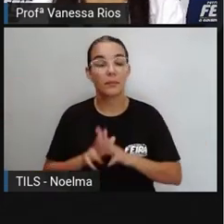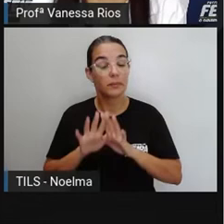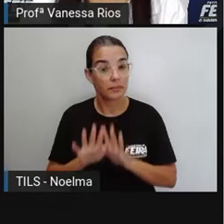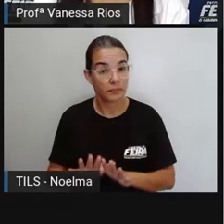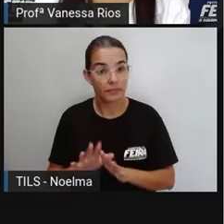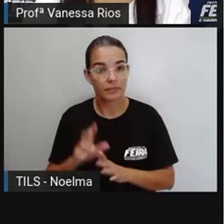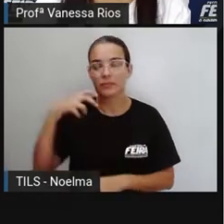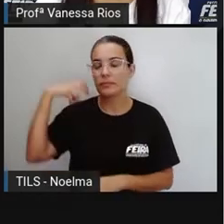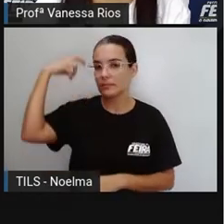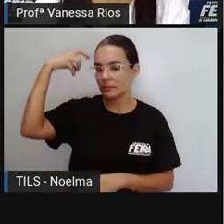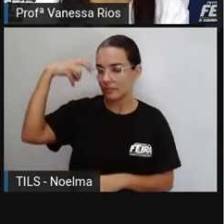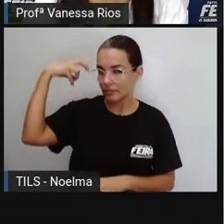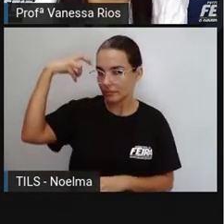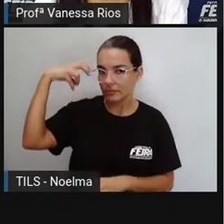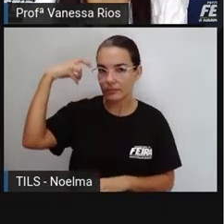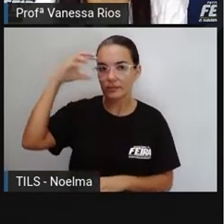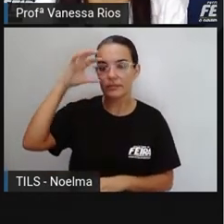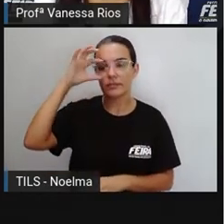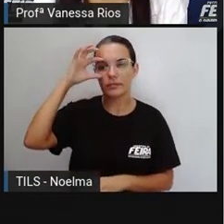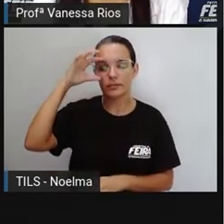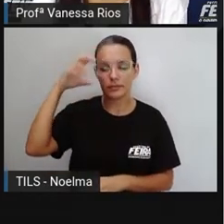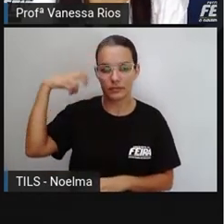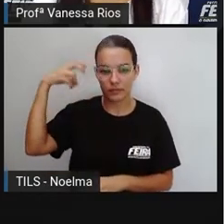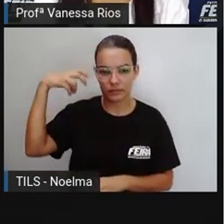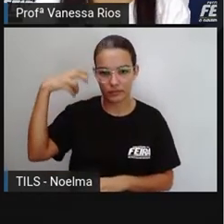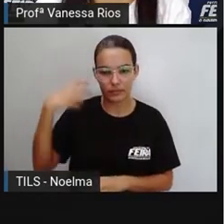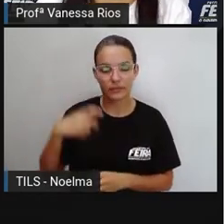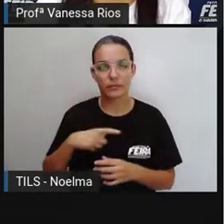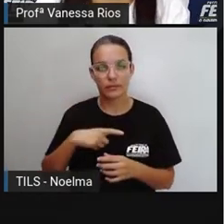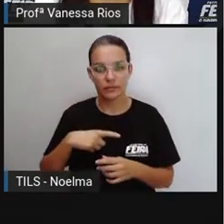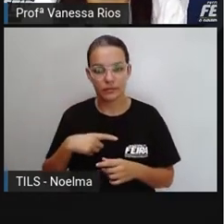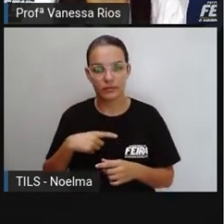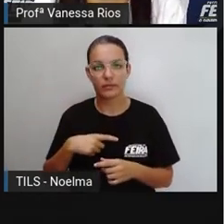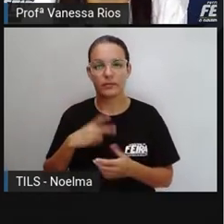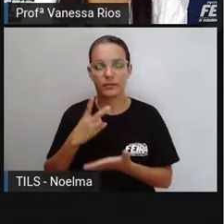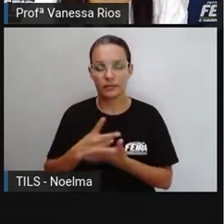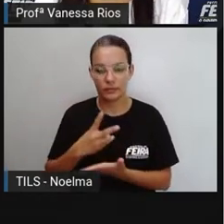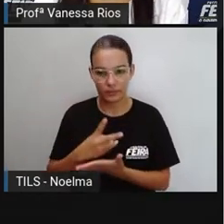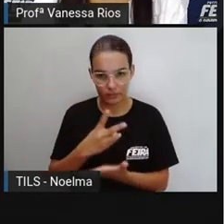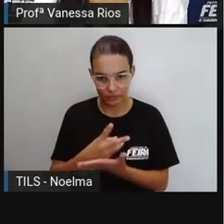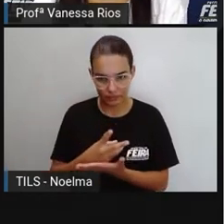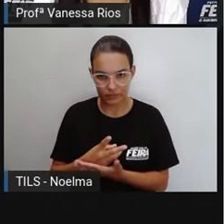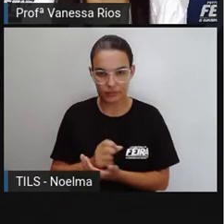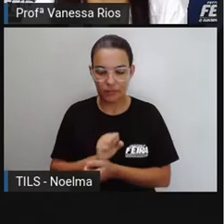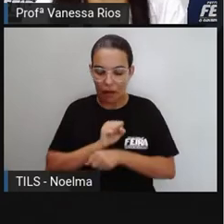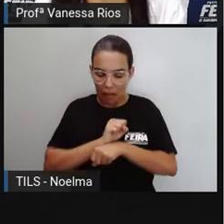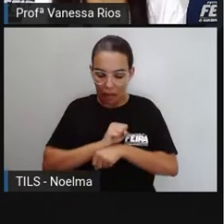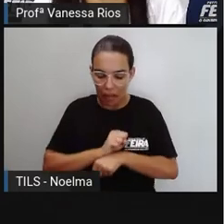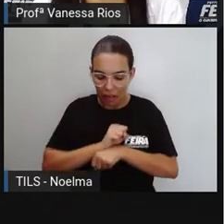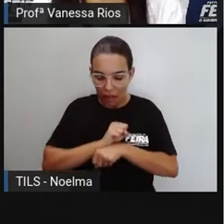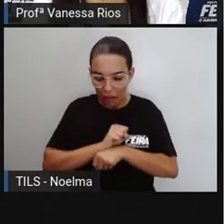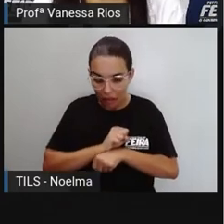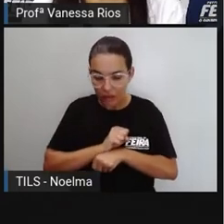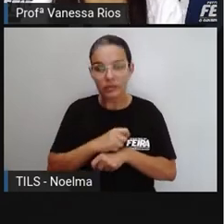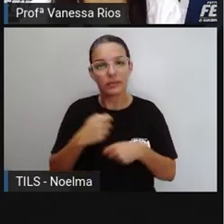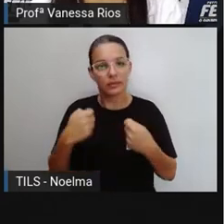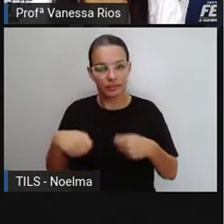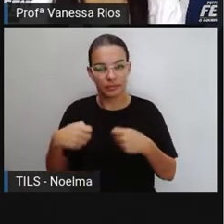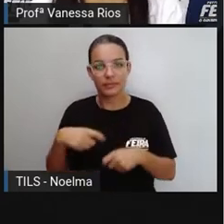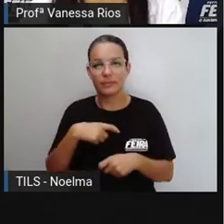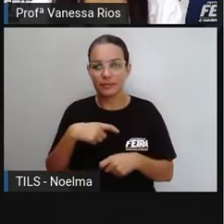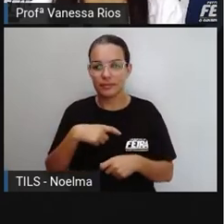essa preocupação em reduzir o número de pessoas sedentárias, né? Muitas ações têm sido aí